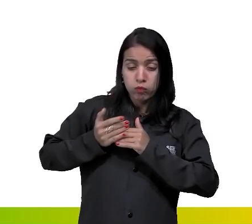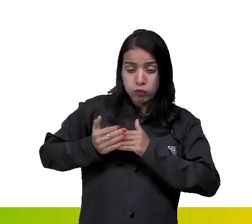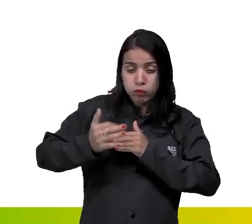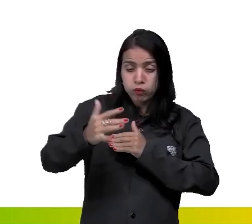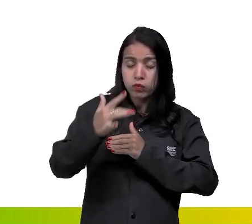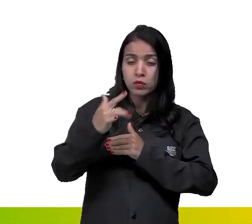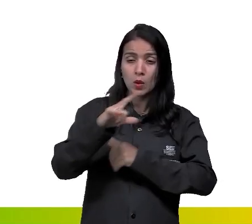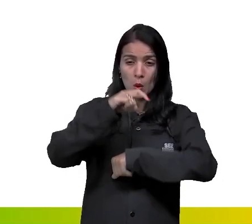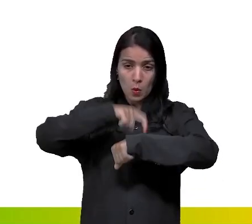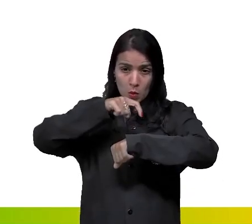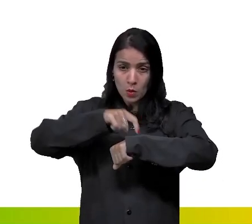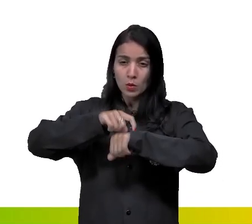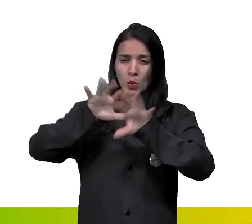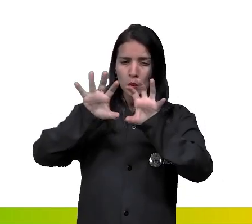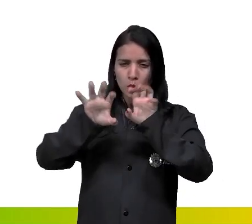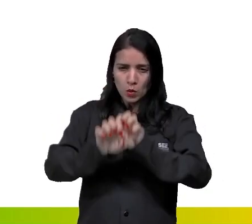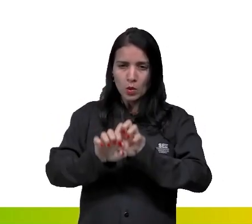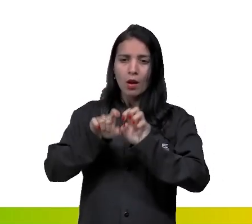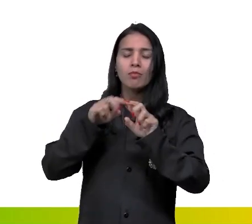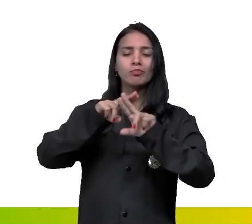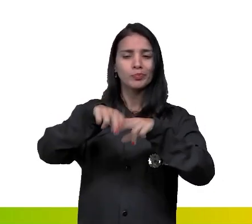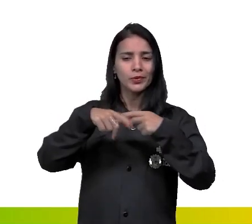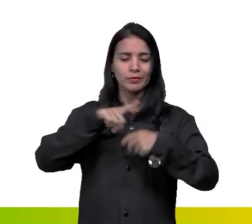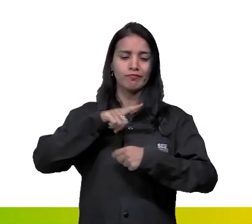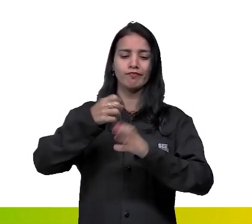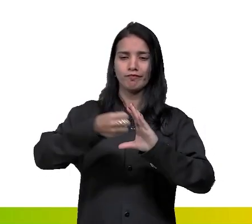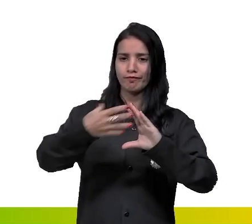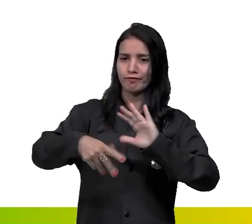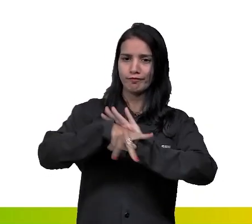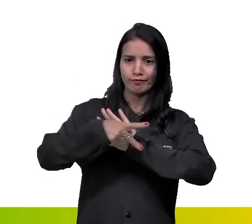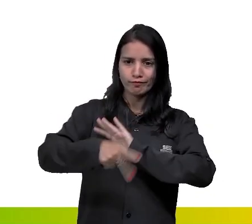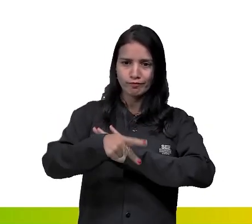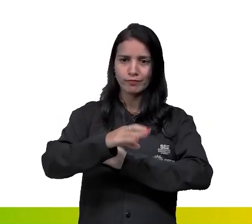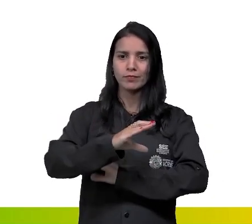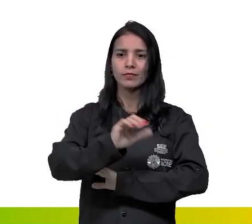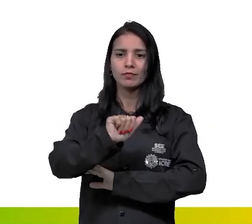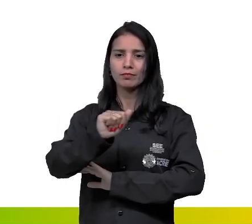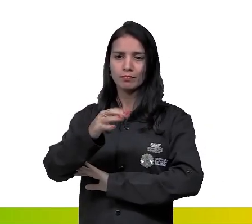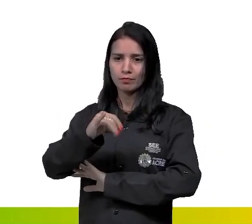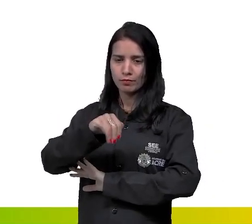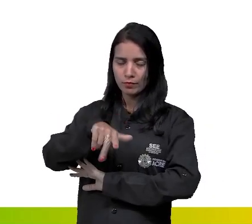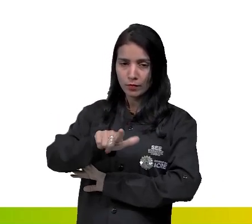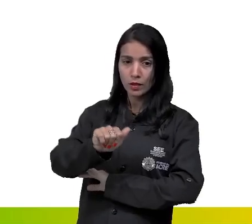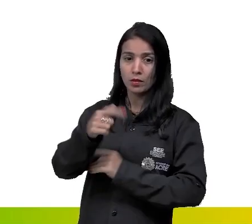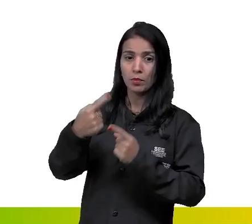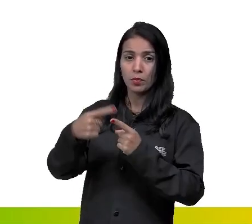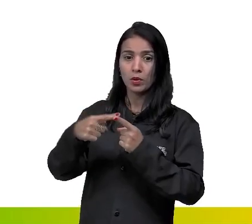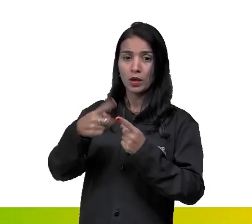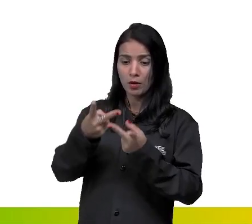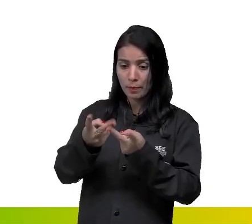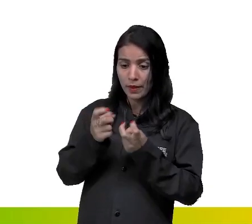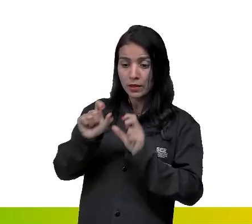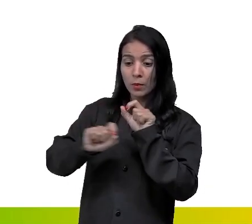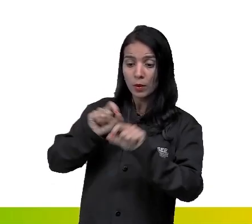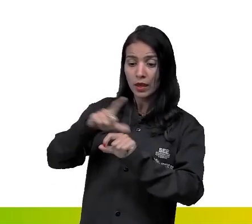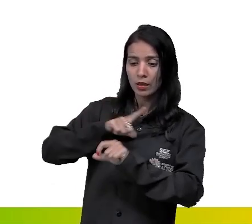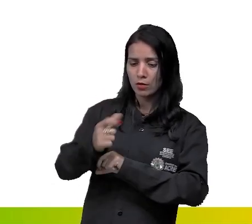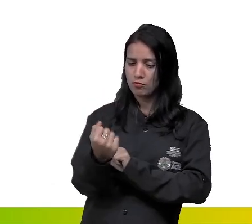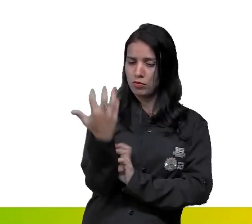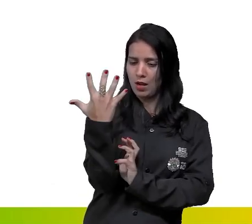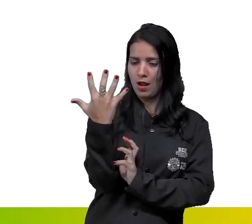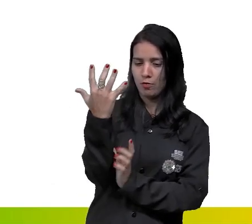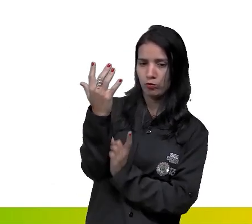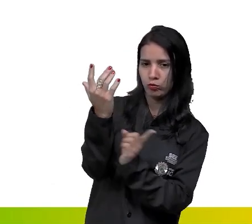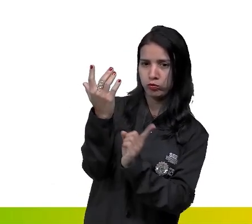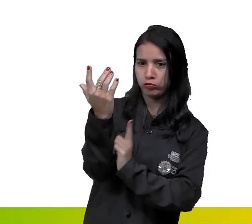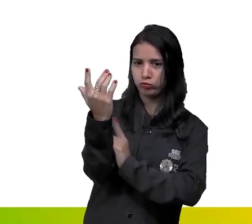bem particulares. Como vocês vão observar aqui na imagem, a gente tem uma vegetação aqui com a presença de espinhos. O interessante também